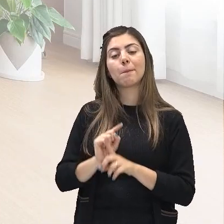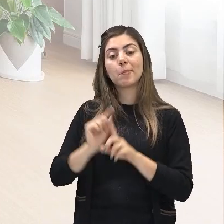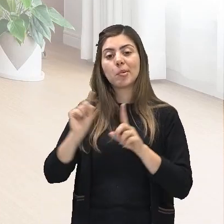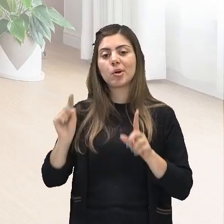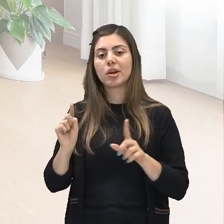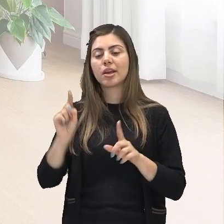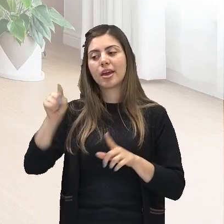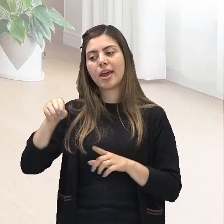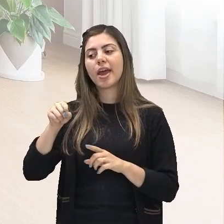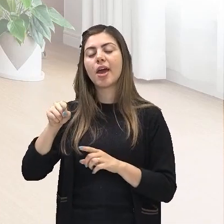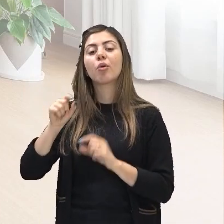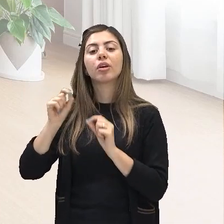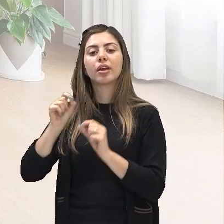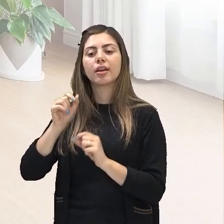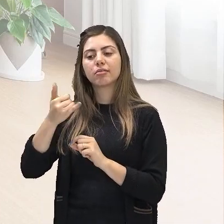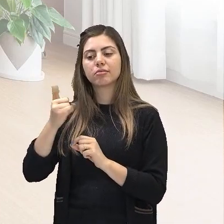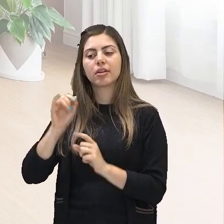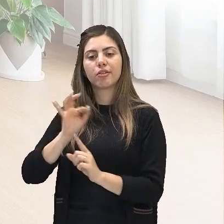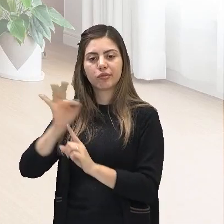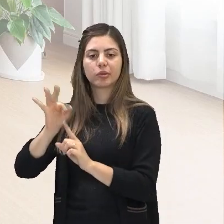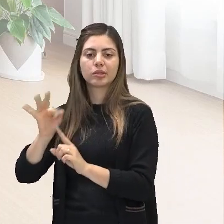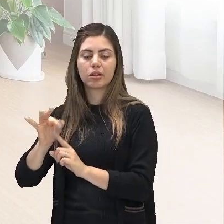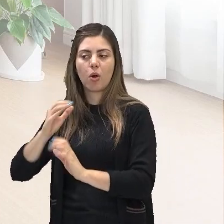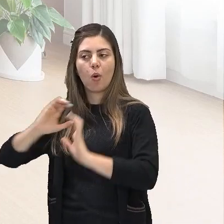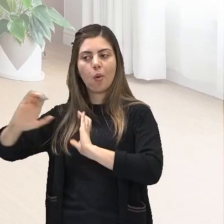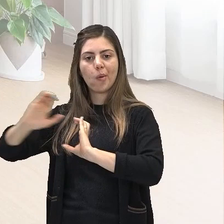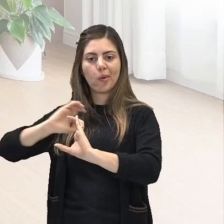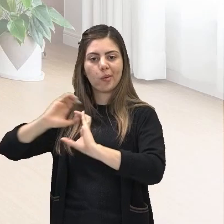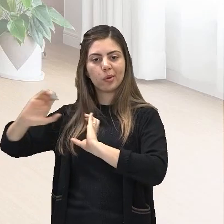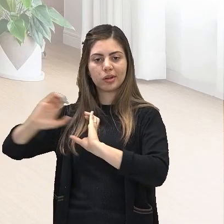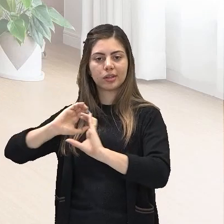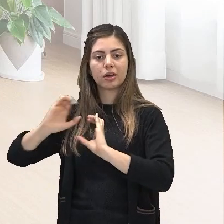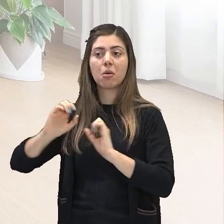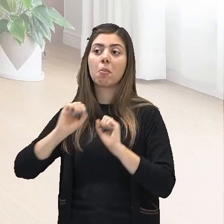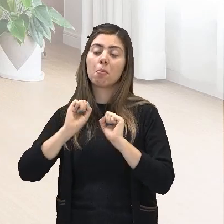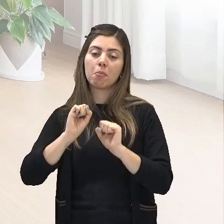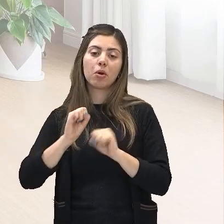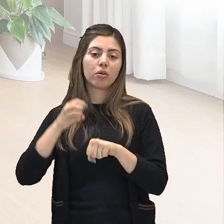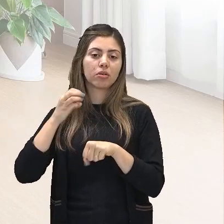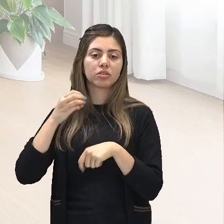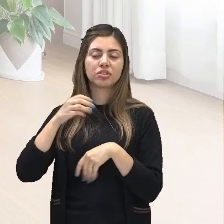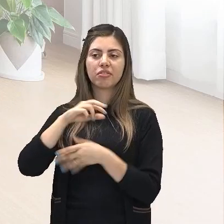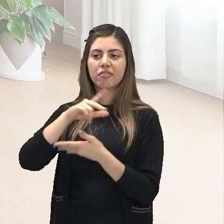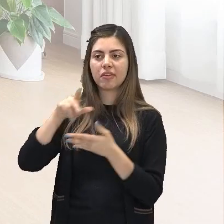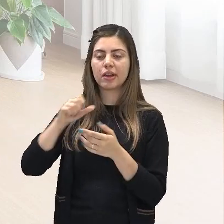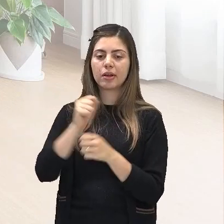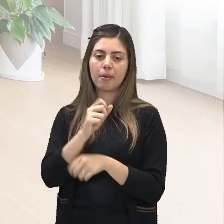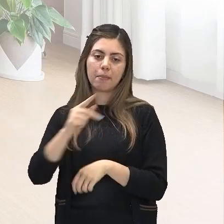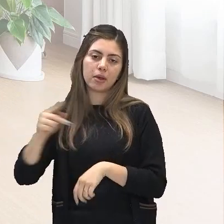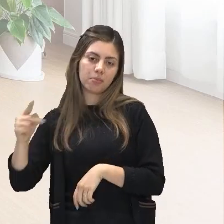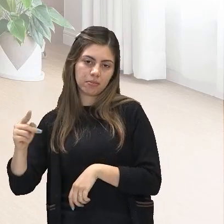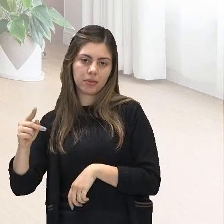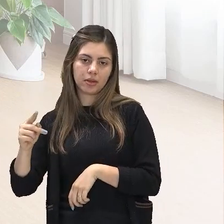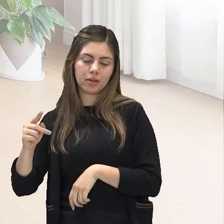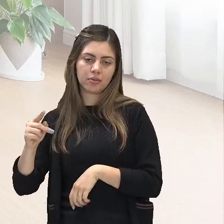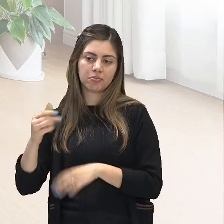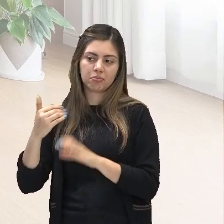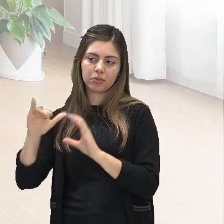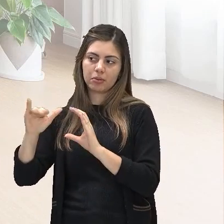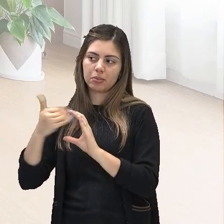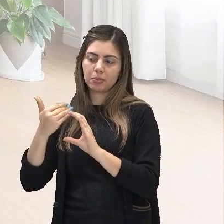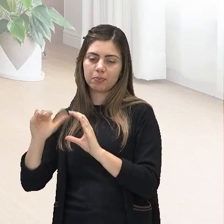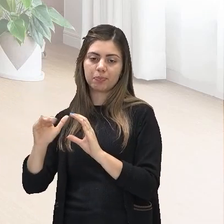de comunicação, né? Mas a gente também pode usar a comunicação através de aplicativos de mensagens, né? Para se corresponder com alguém. Então eles